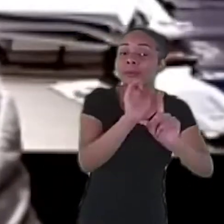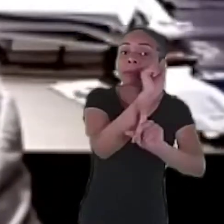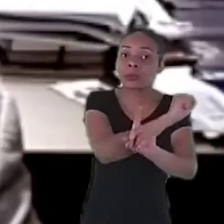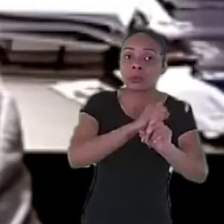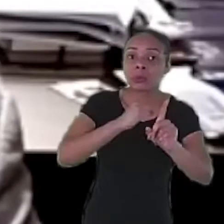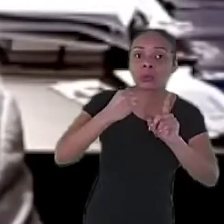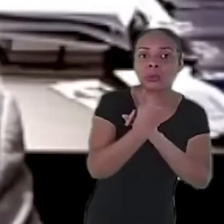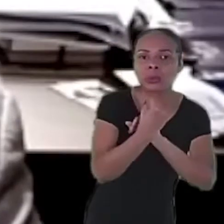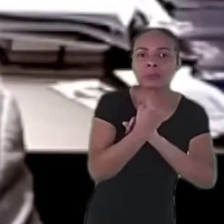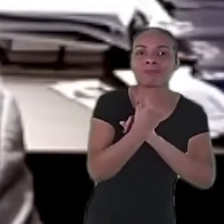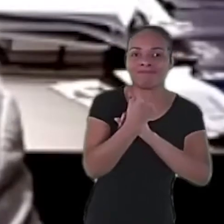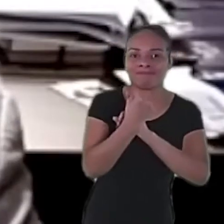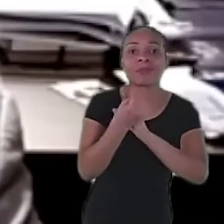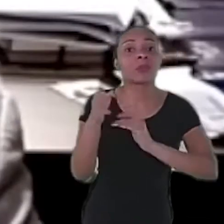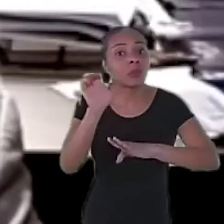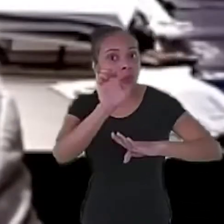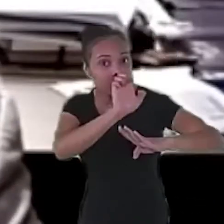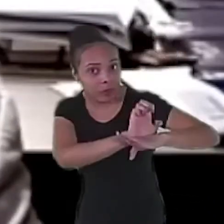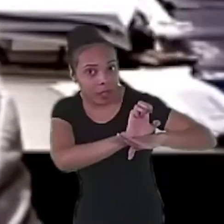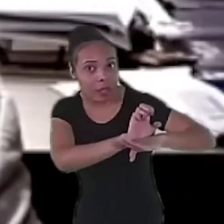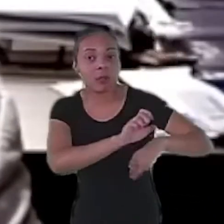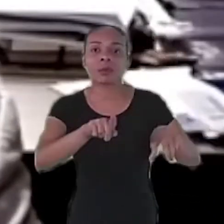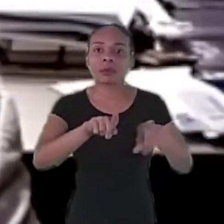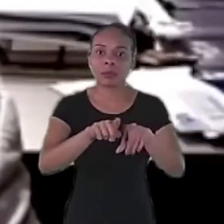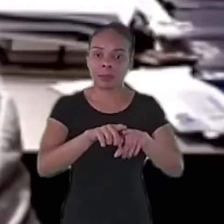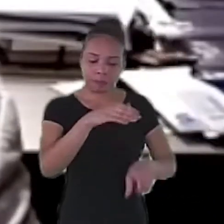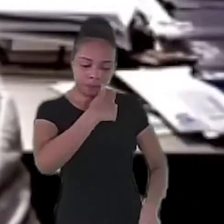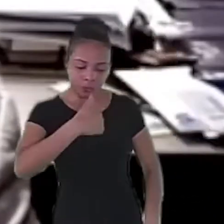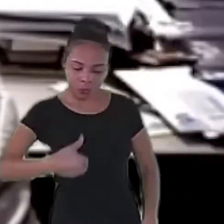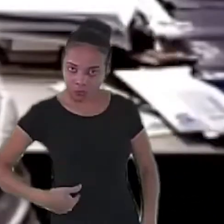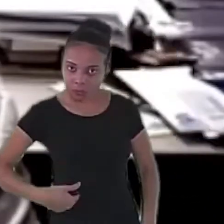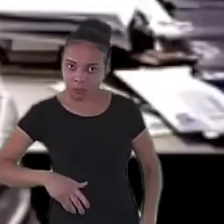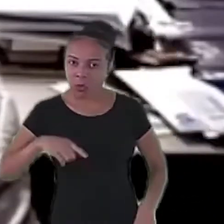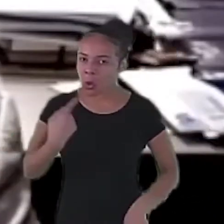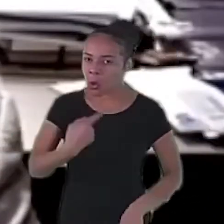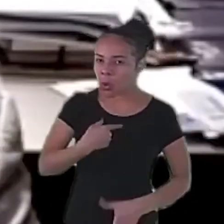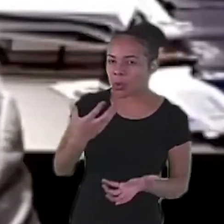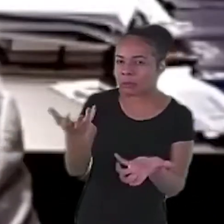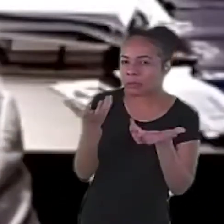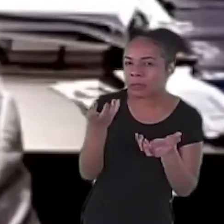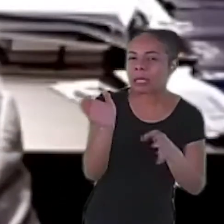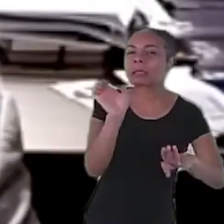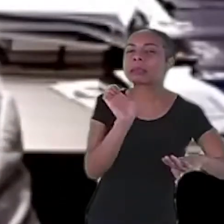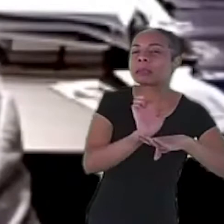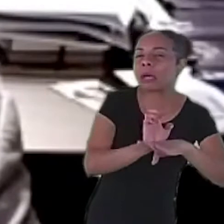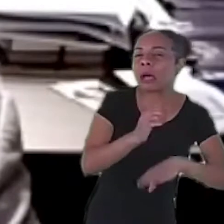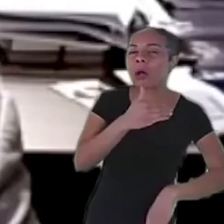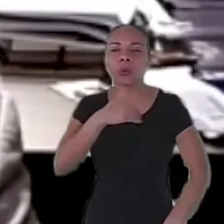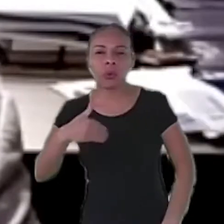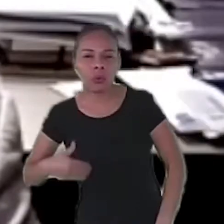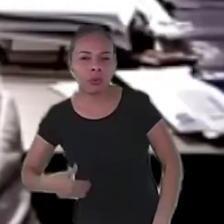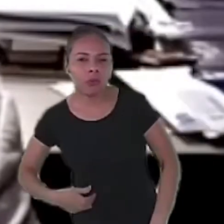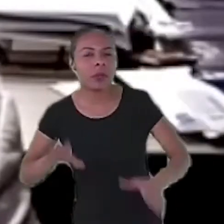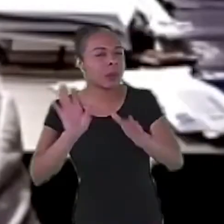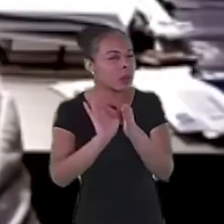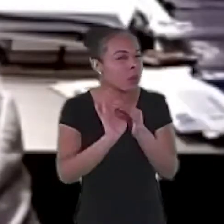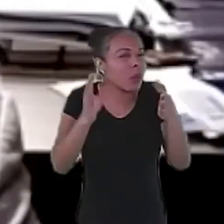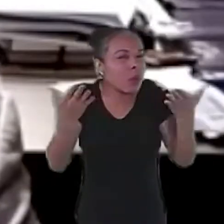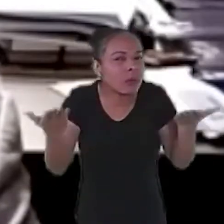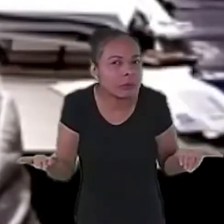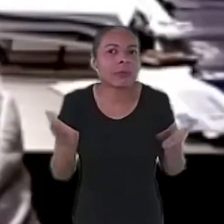do governo. Nós queremos um Estado e um governo liberal, nós queremos um Estado e um